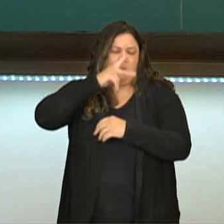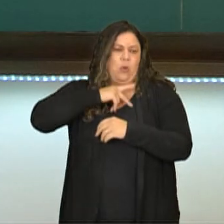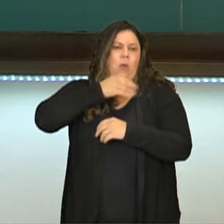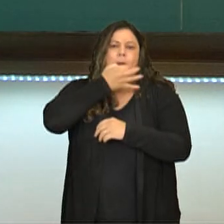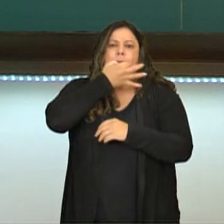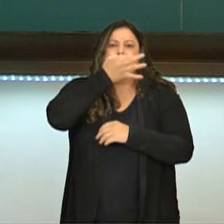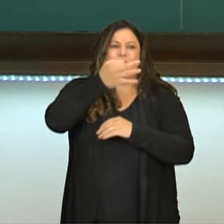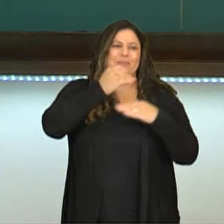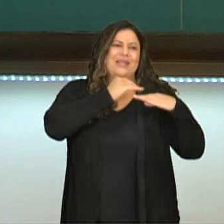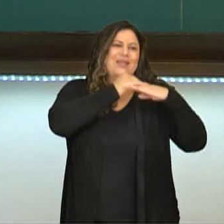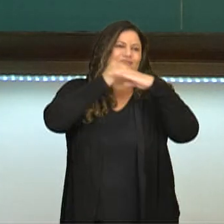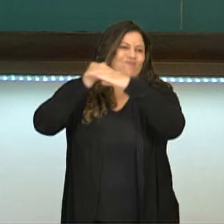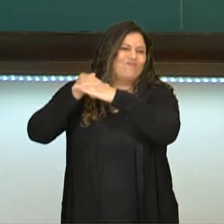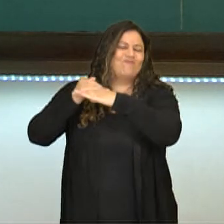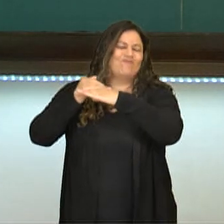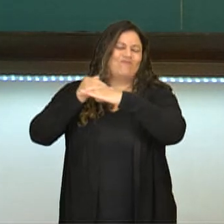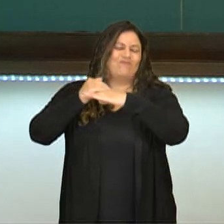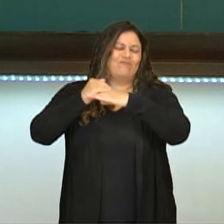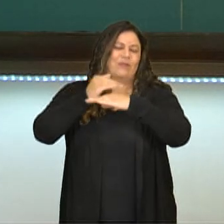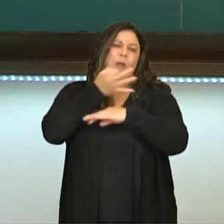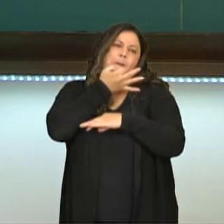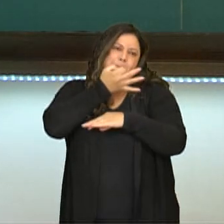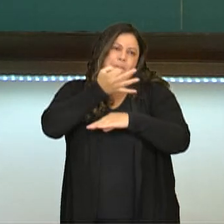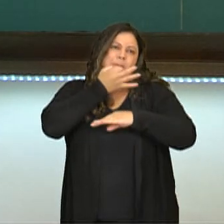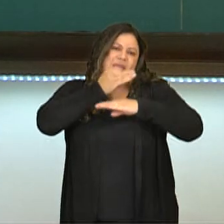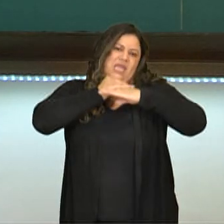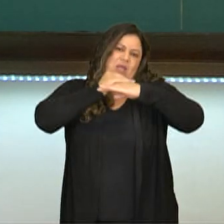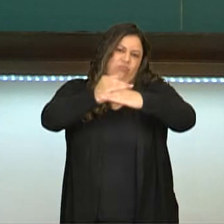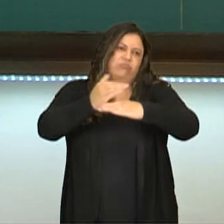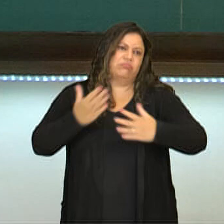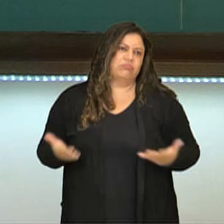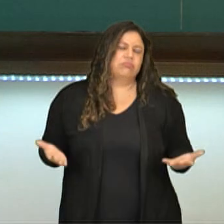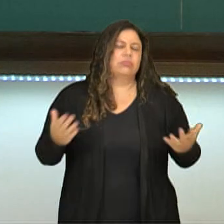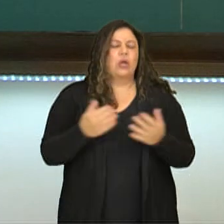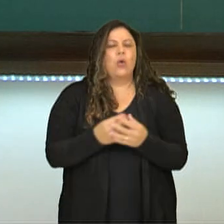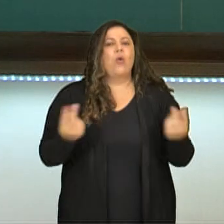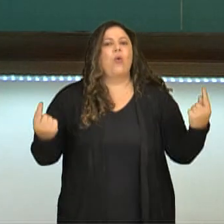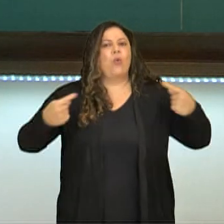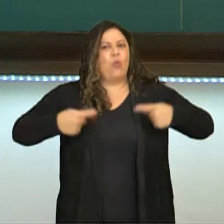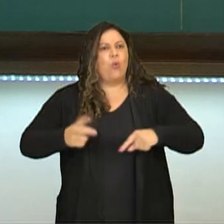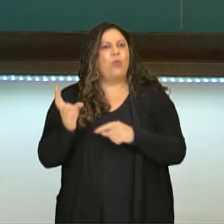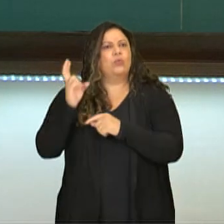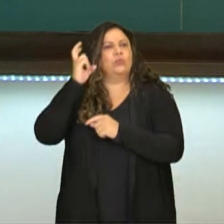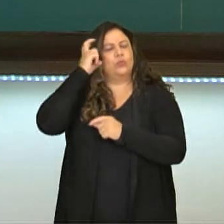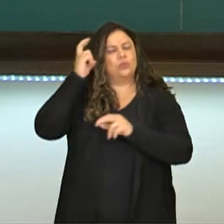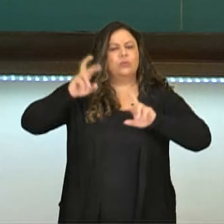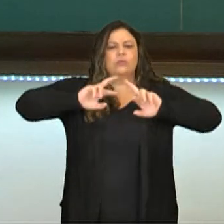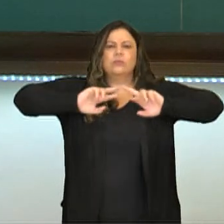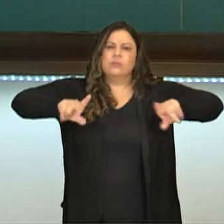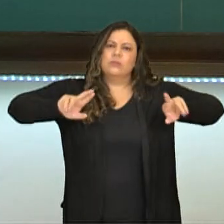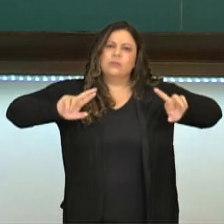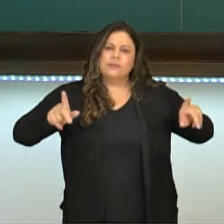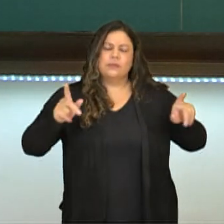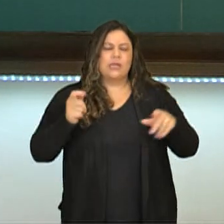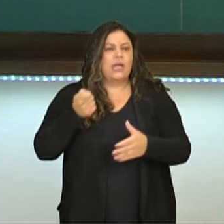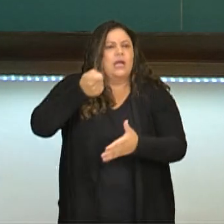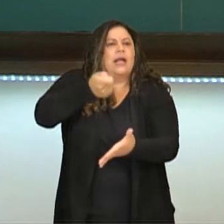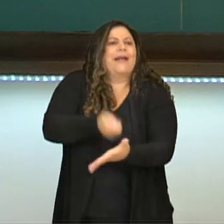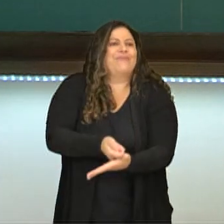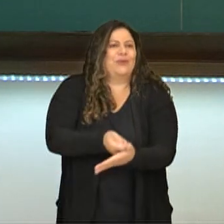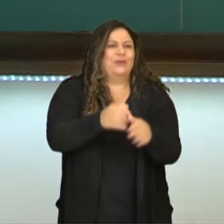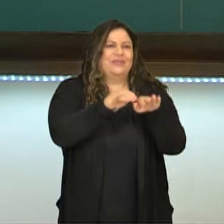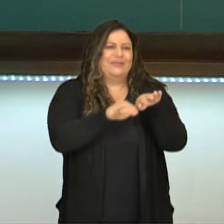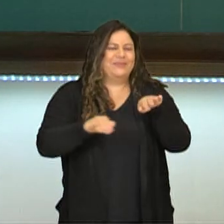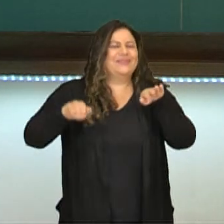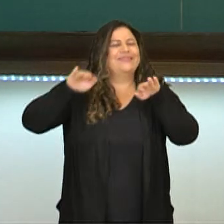movimentos de contracultura, que justamente vão contra as percepções dogmáticas culturalmente impostas pelos padrões mais